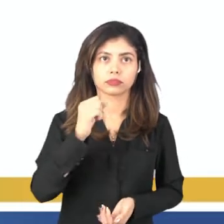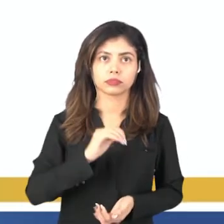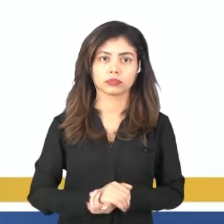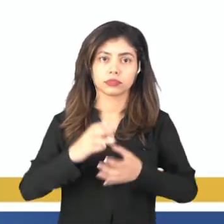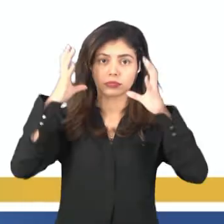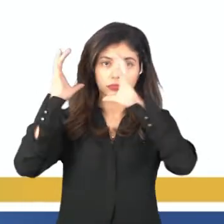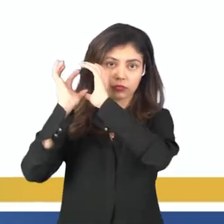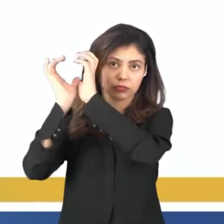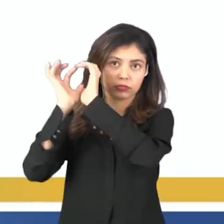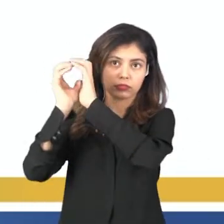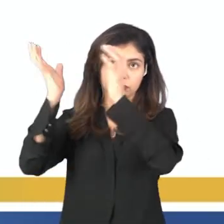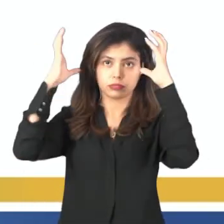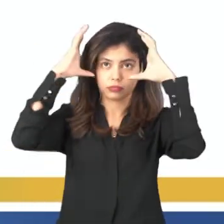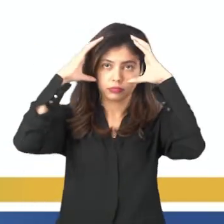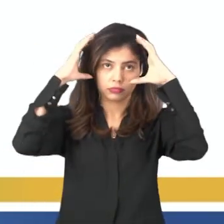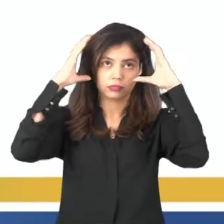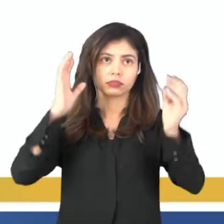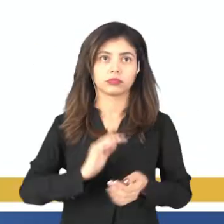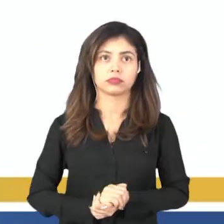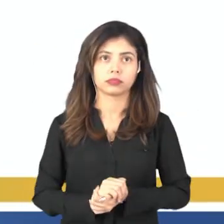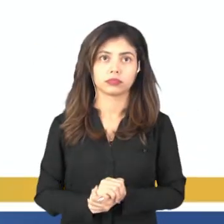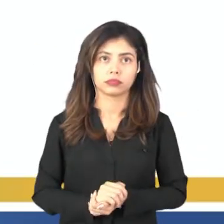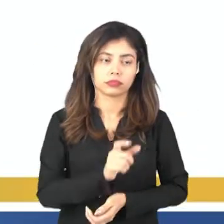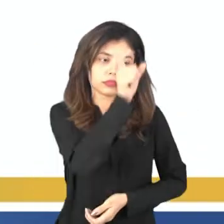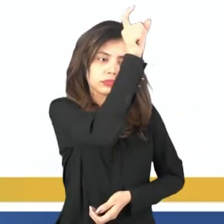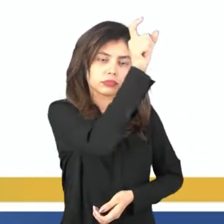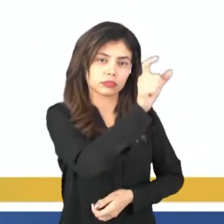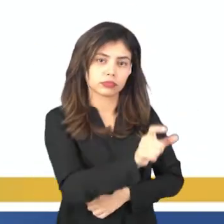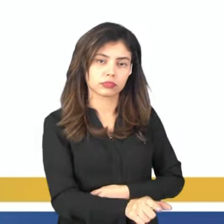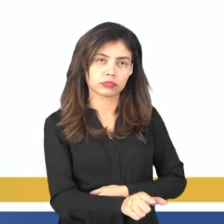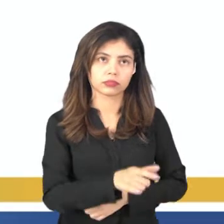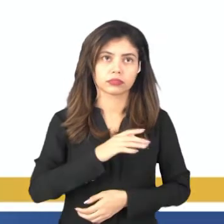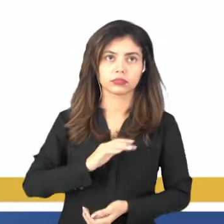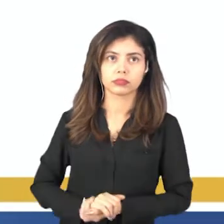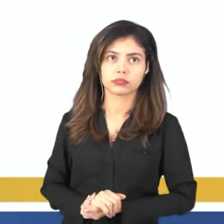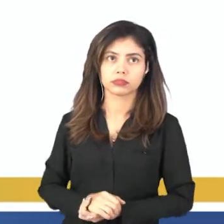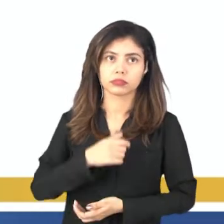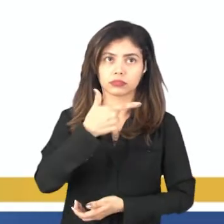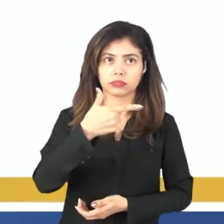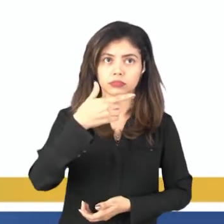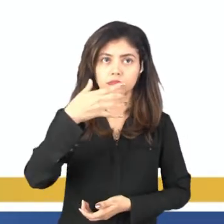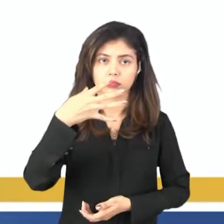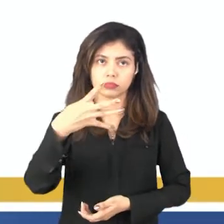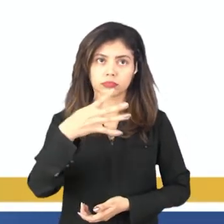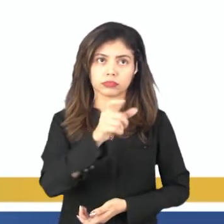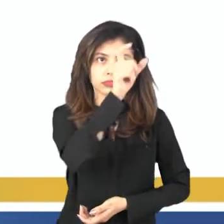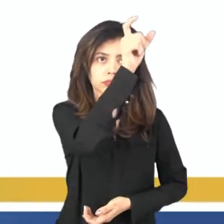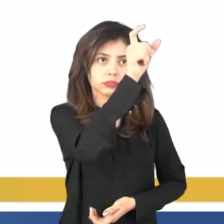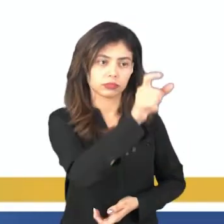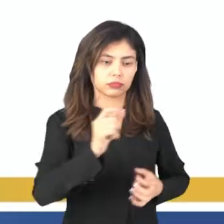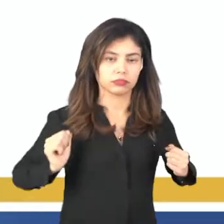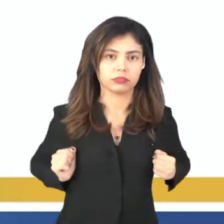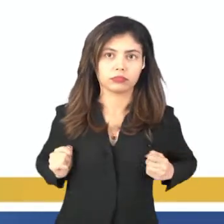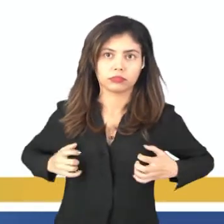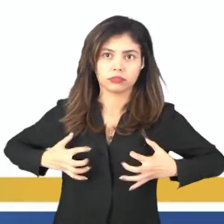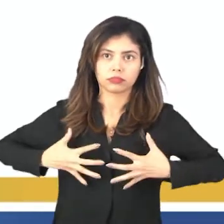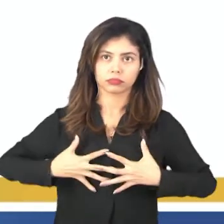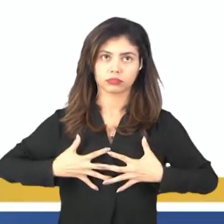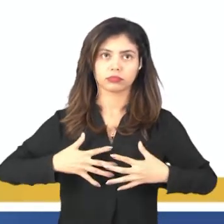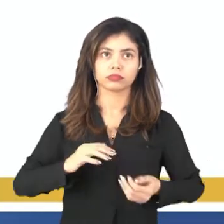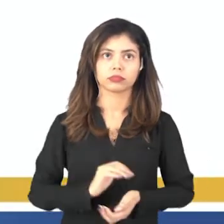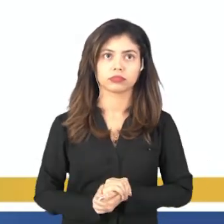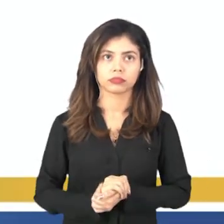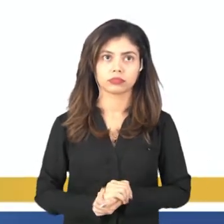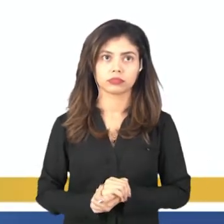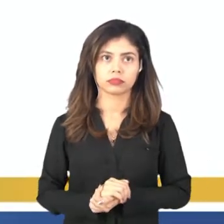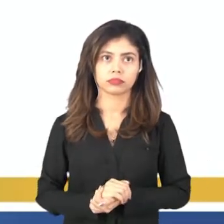formando o crânio, 26 ossos formando a estrutura da coluna, 24 formando a nossa costela, um osso